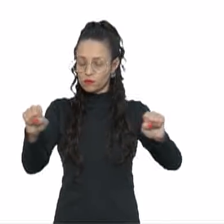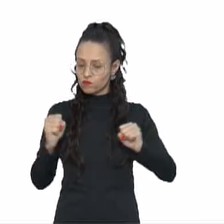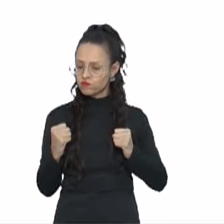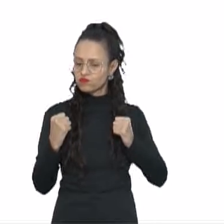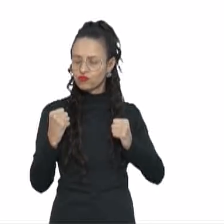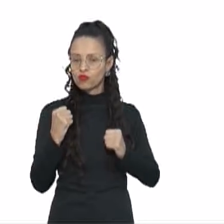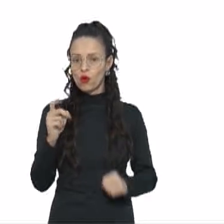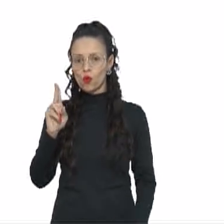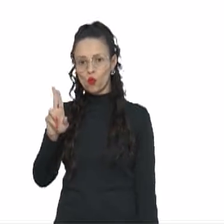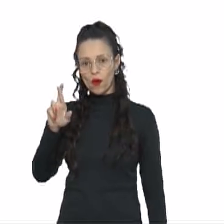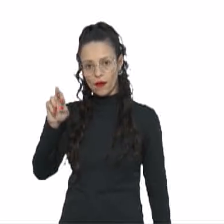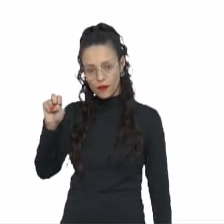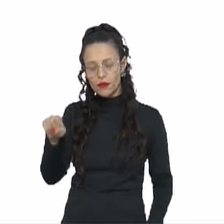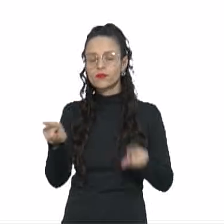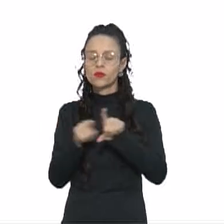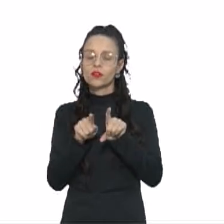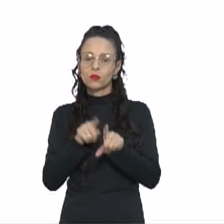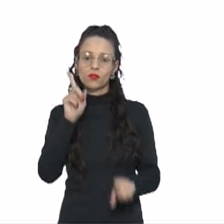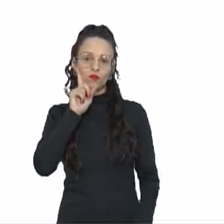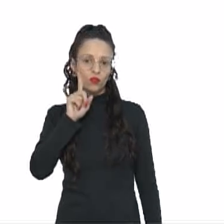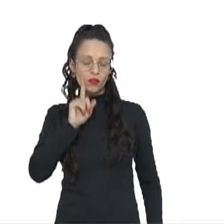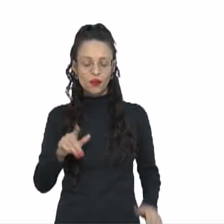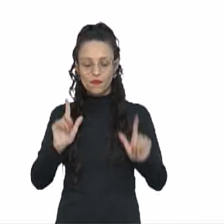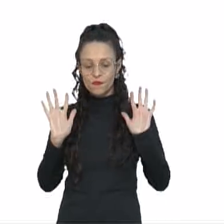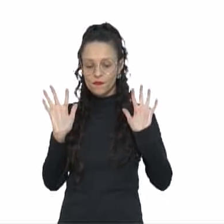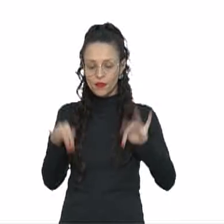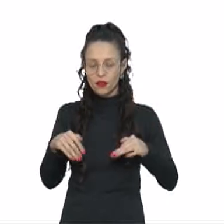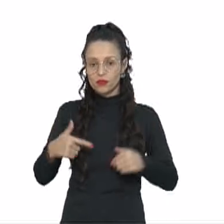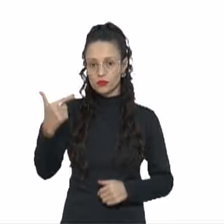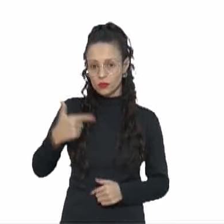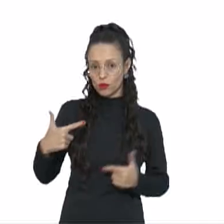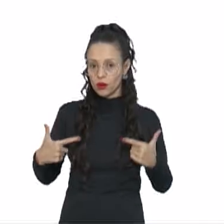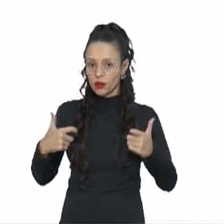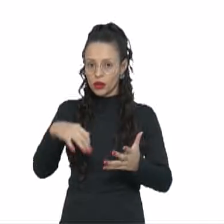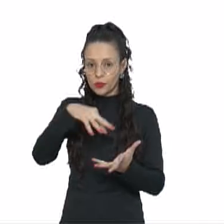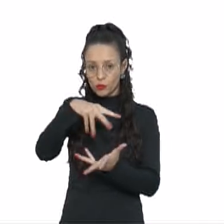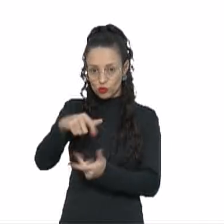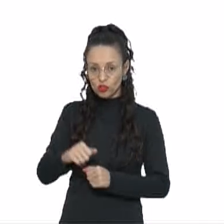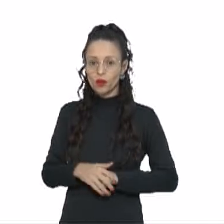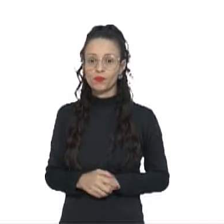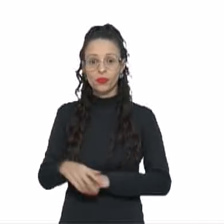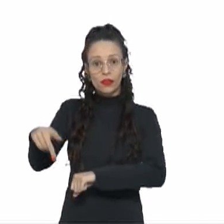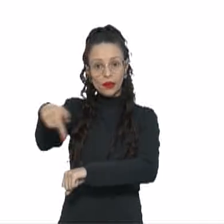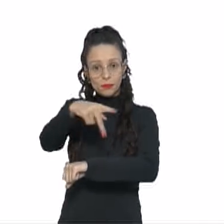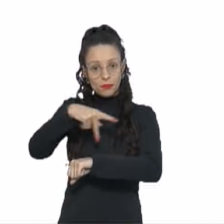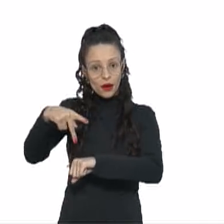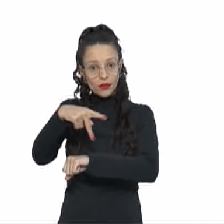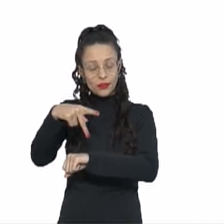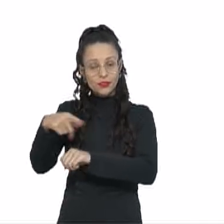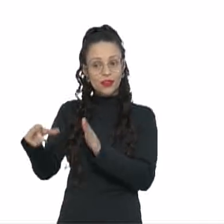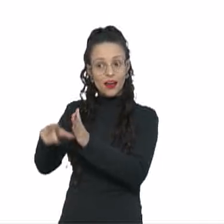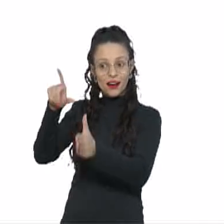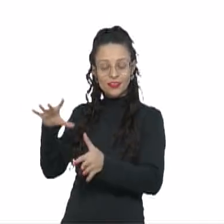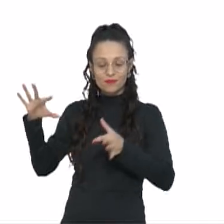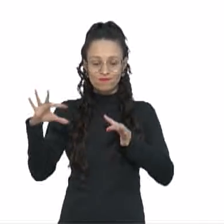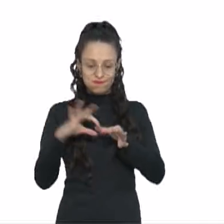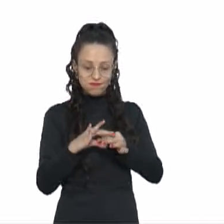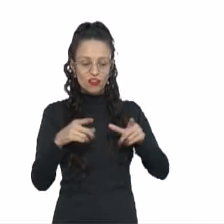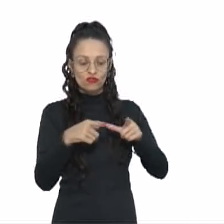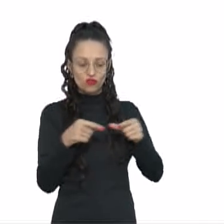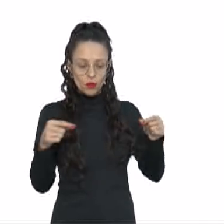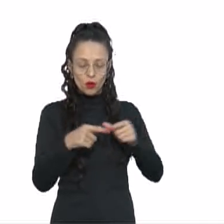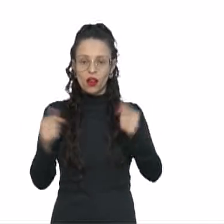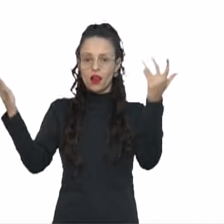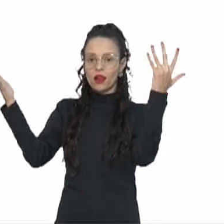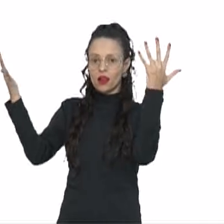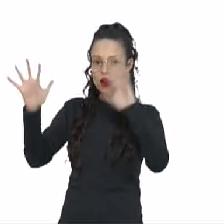e americanas no fim da Segunda Guerra Mundial. A nação que fizera parte do Império Japonês subitamente